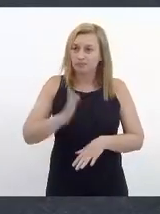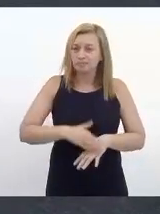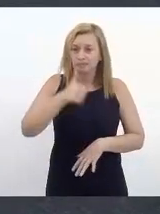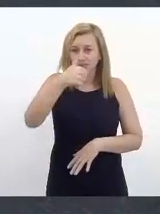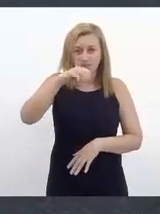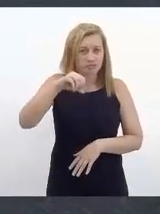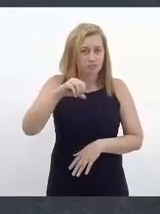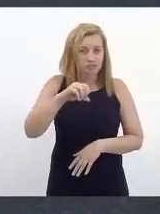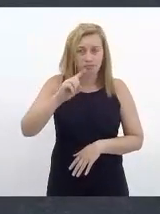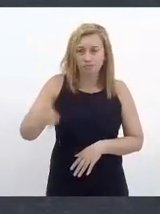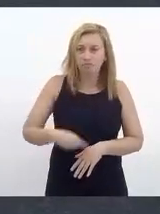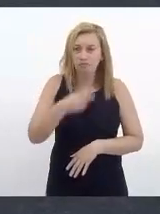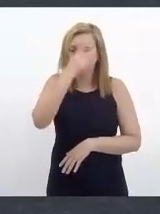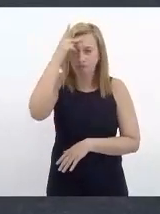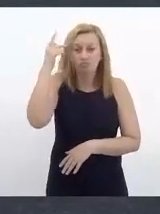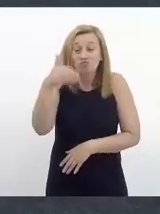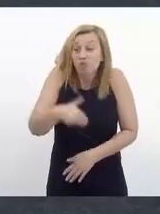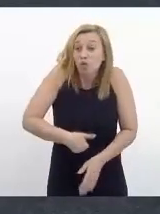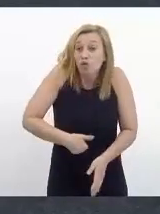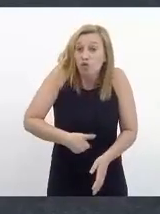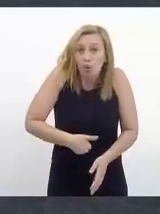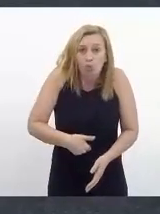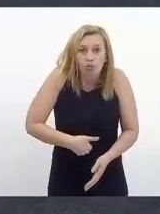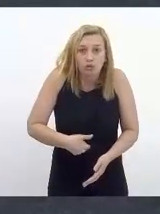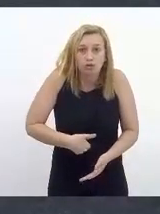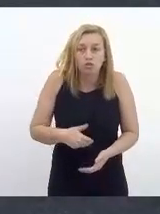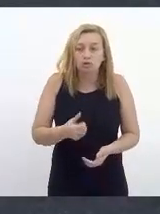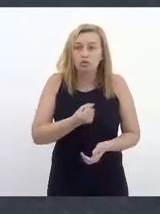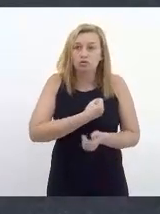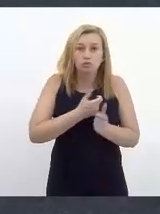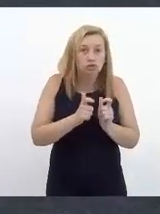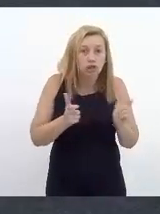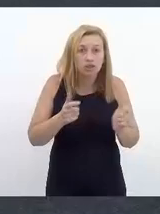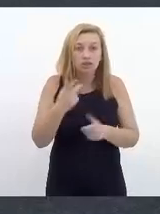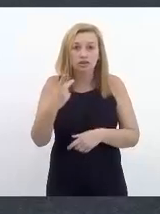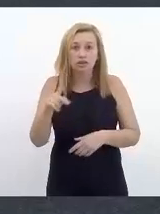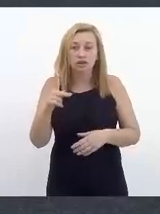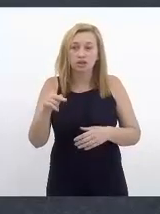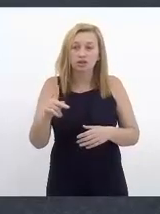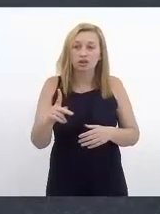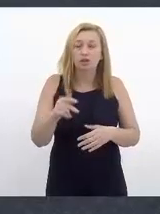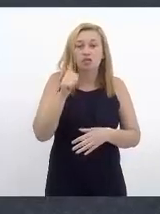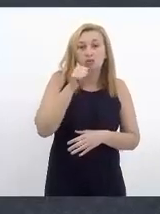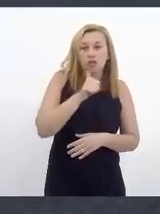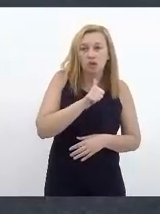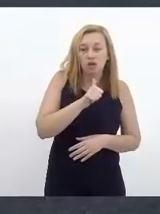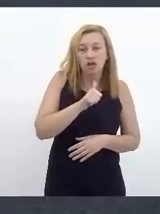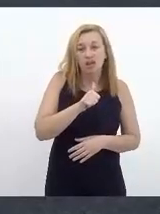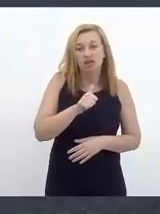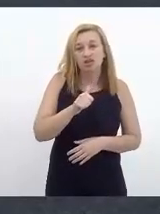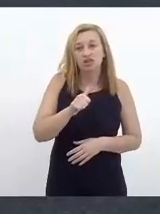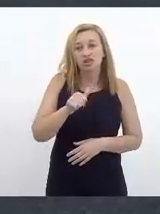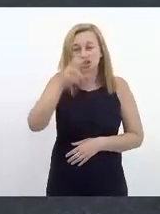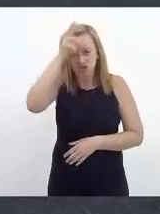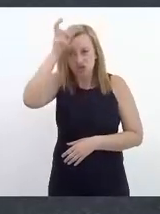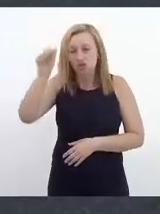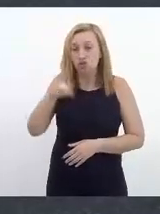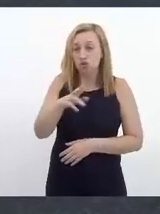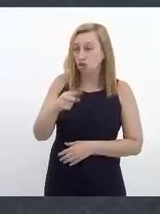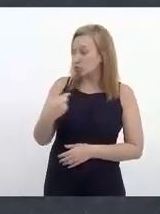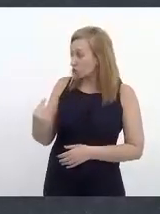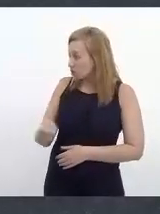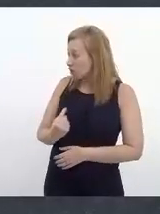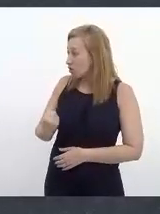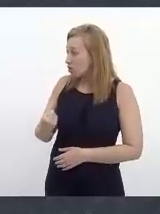19 milhões de pessoas famintas e a maioria delas é composta por mulheres, Tia Ju, como nós.